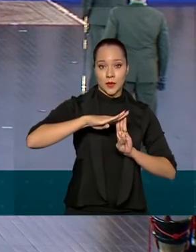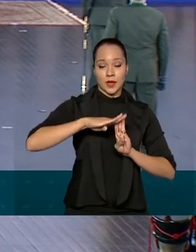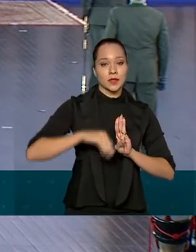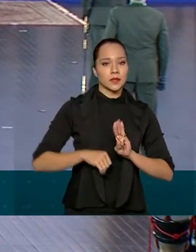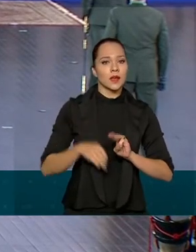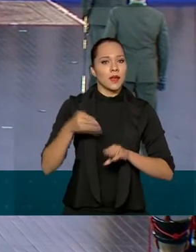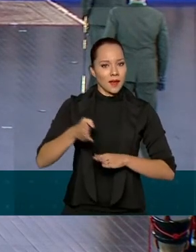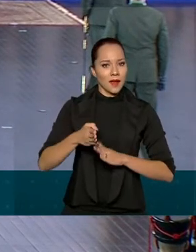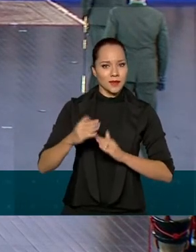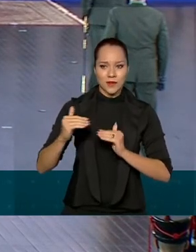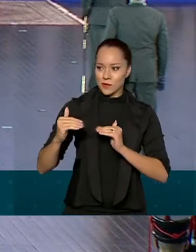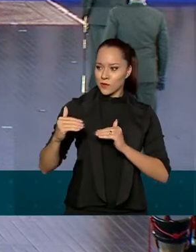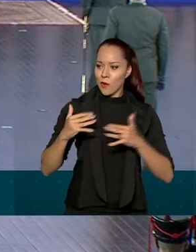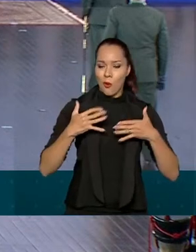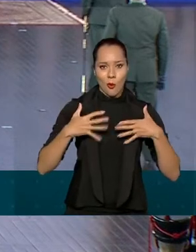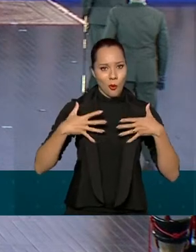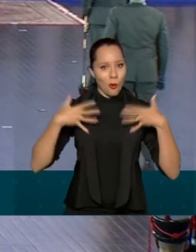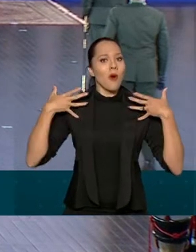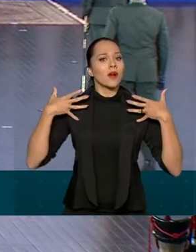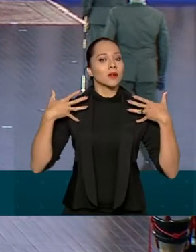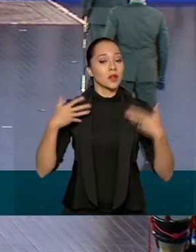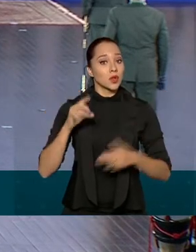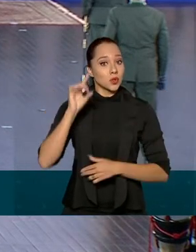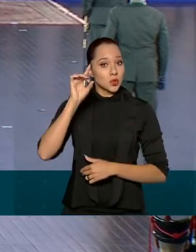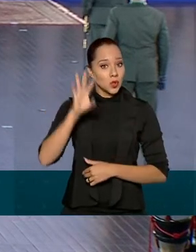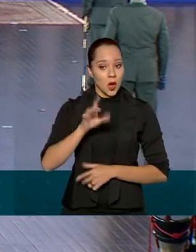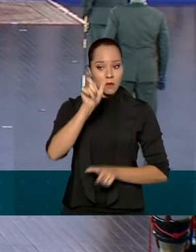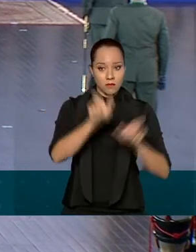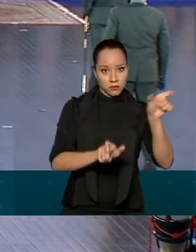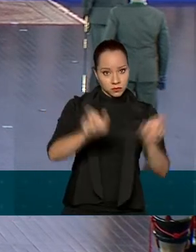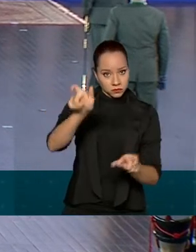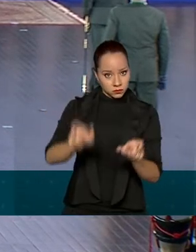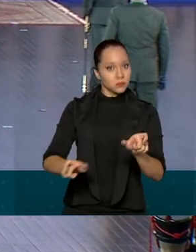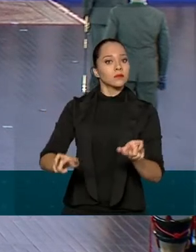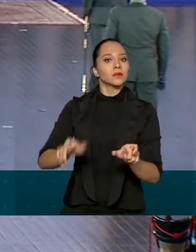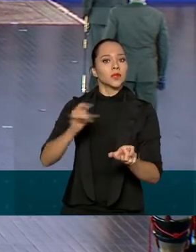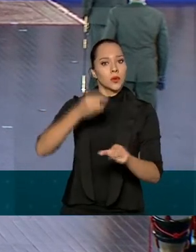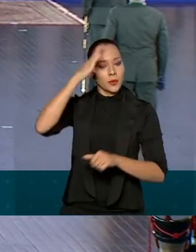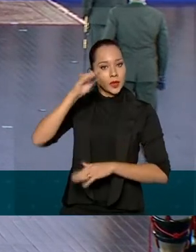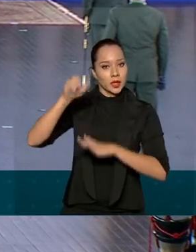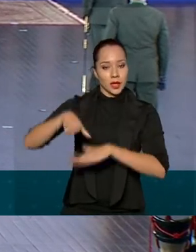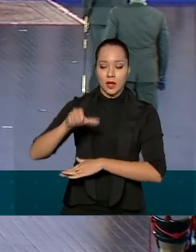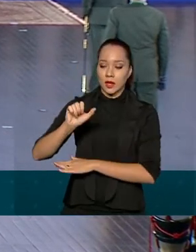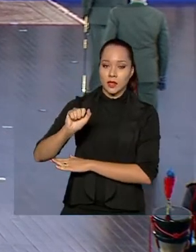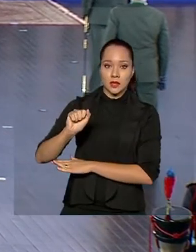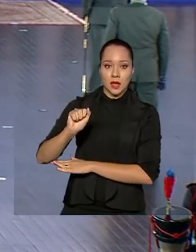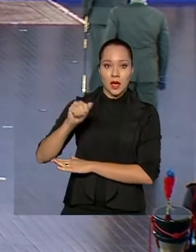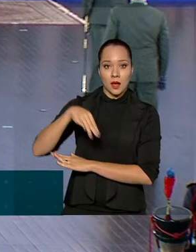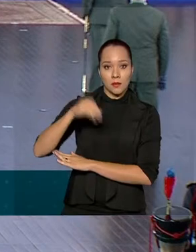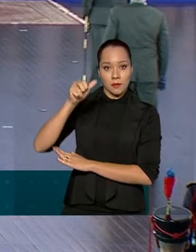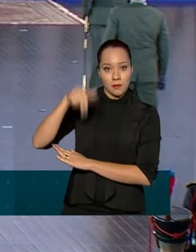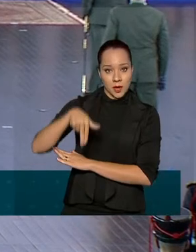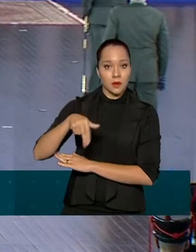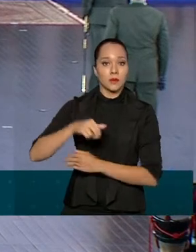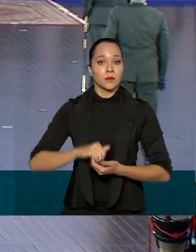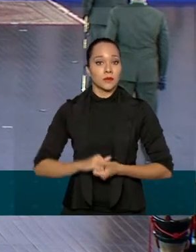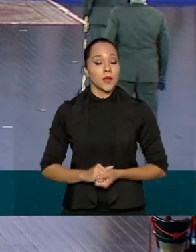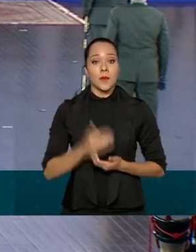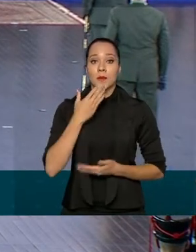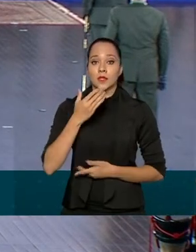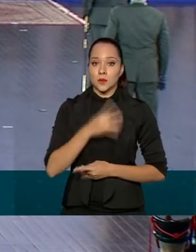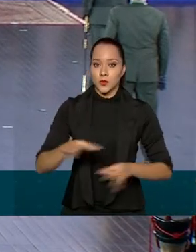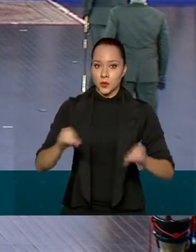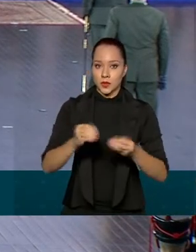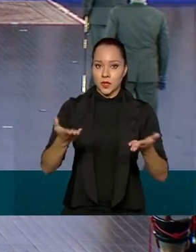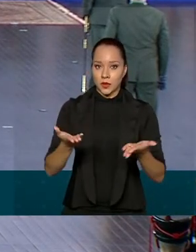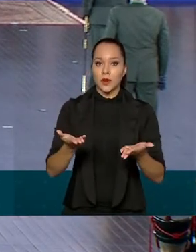essas honras serão prestadas apenas pelos Cadetes da Academia Militar das Agulhas Negras solicitamos